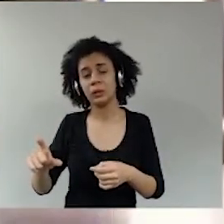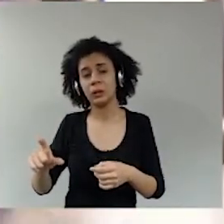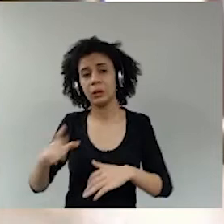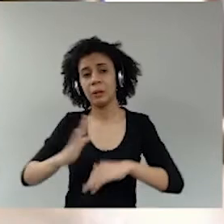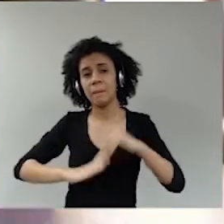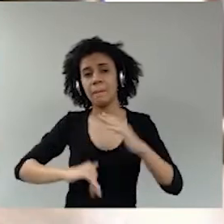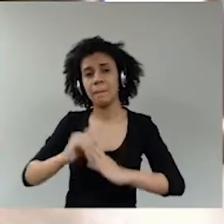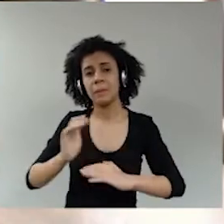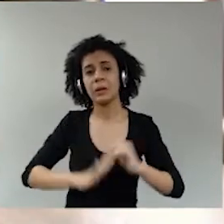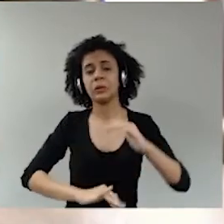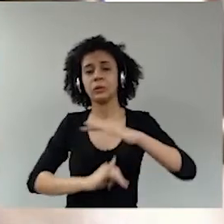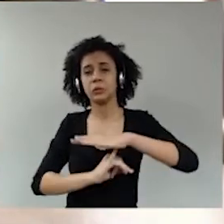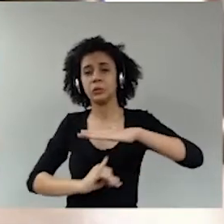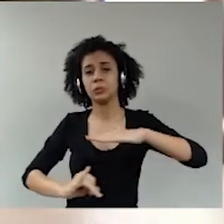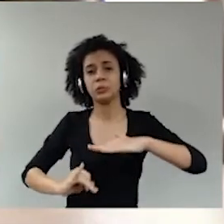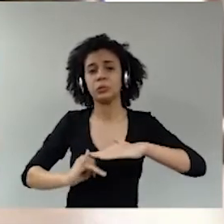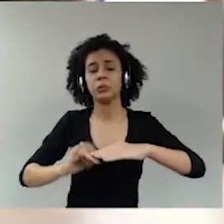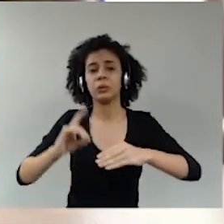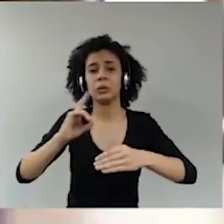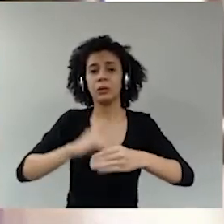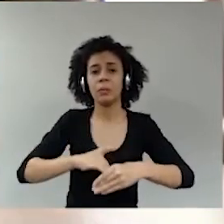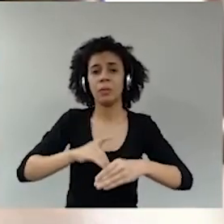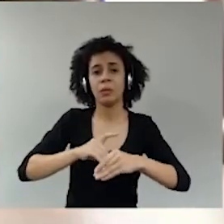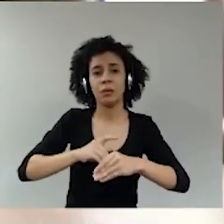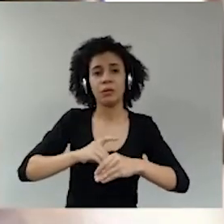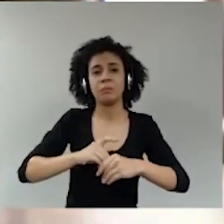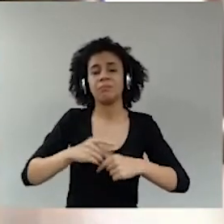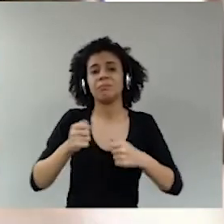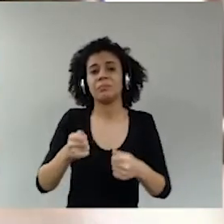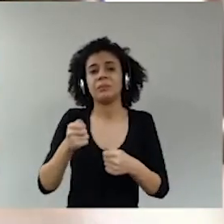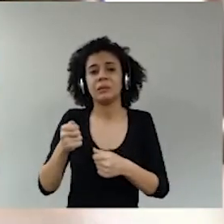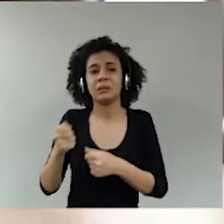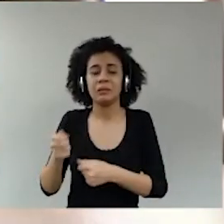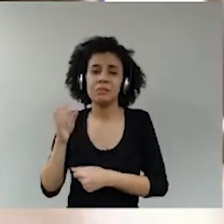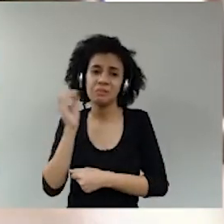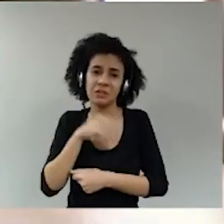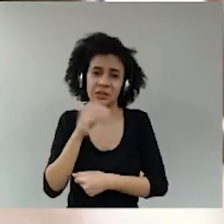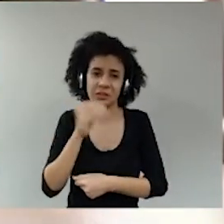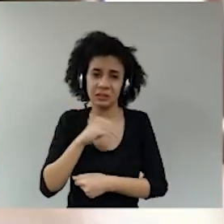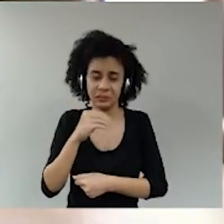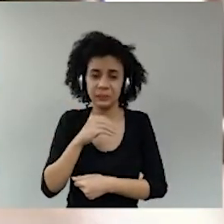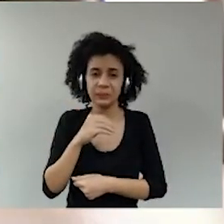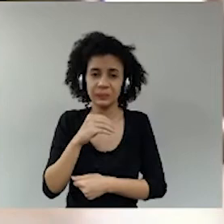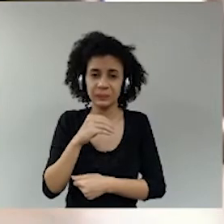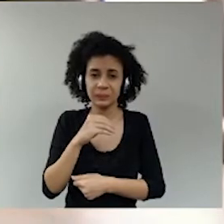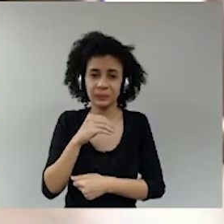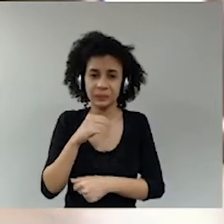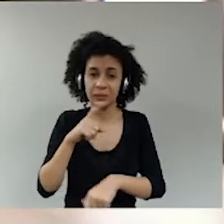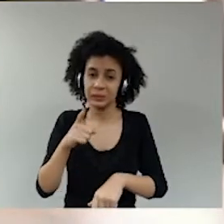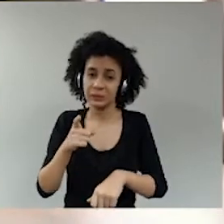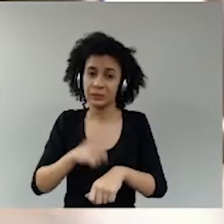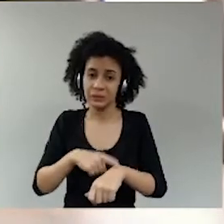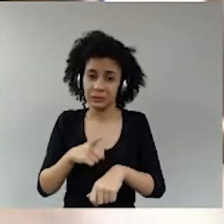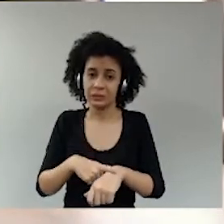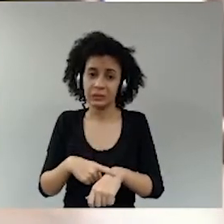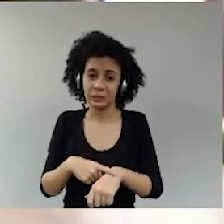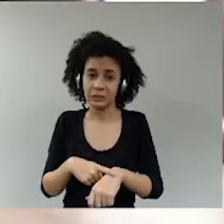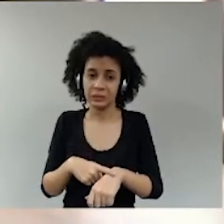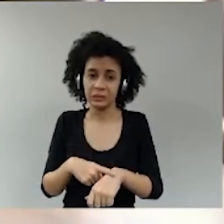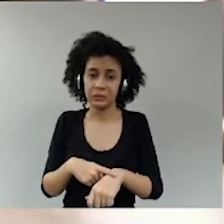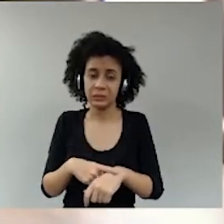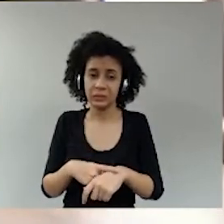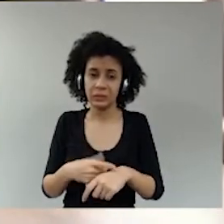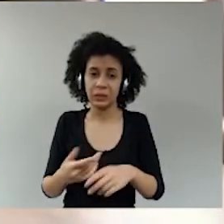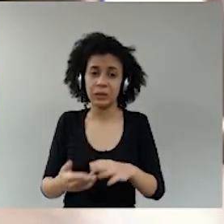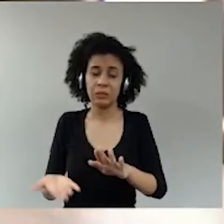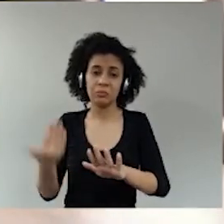ataca as instituições democráticas, tentando enfraquecê-las. E é neste momento, como